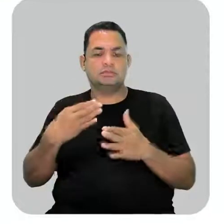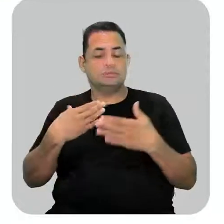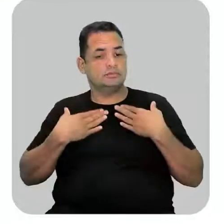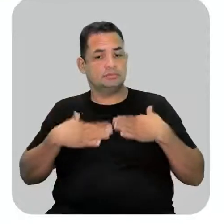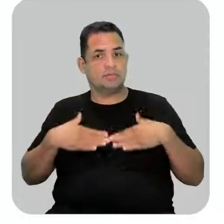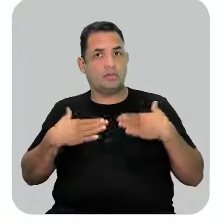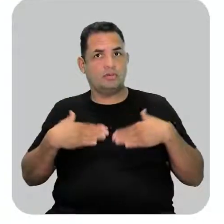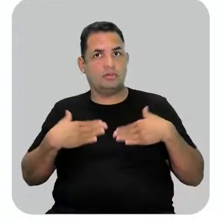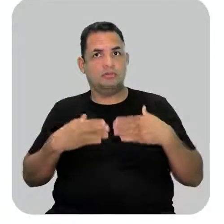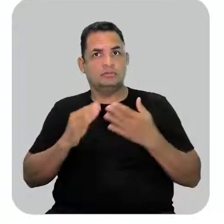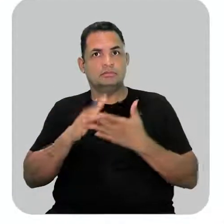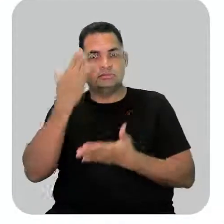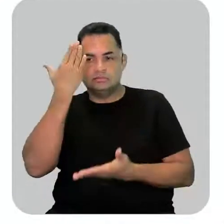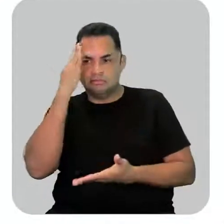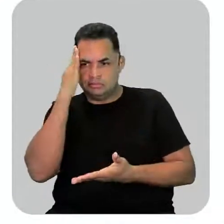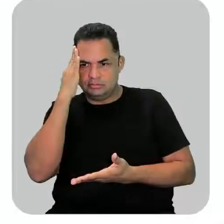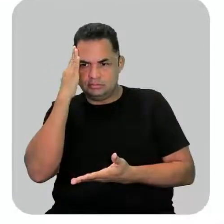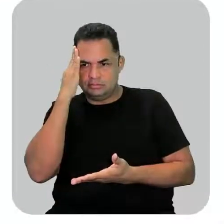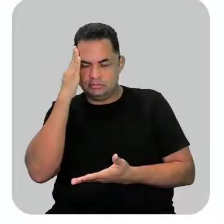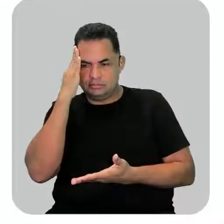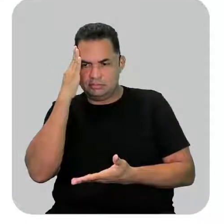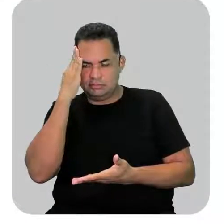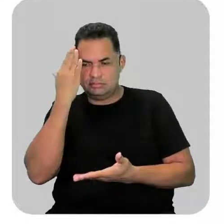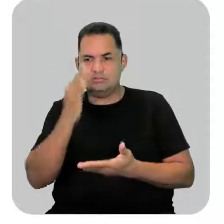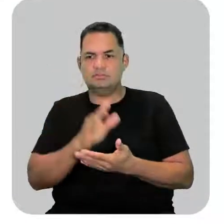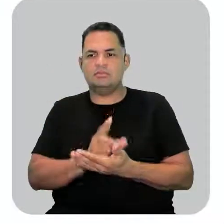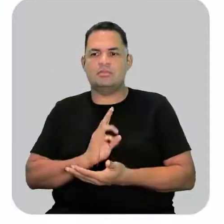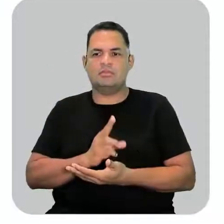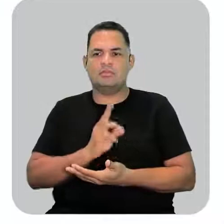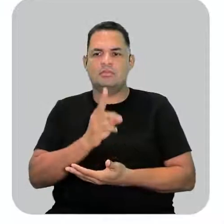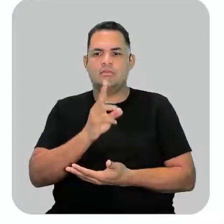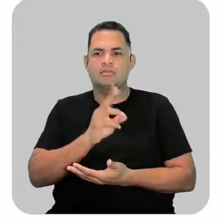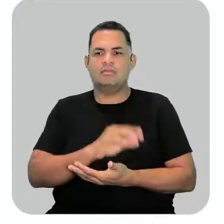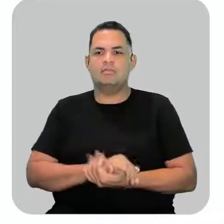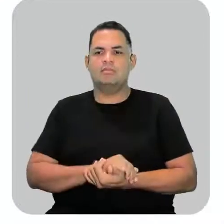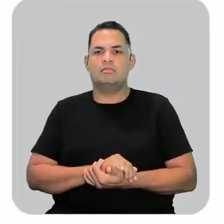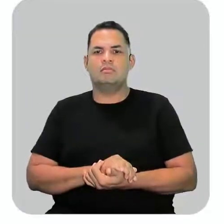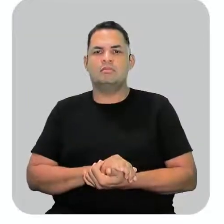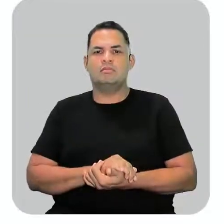Tranquilo? Deu para entender? Então, vamos lá.